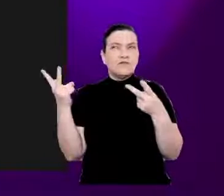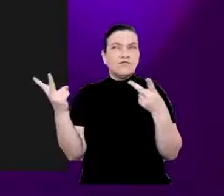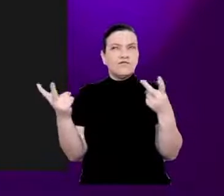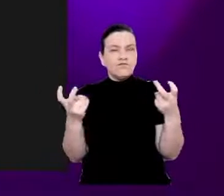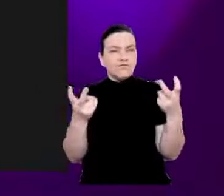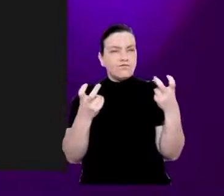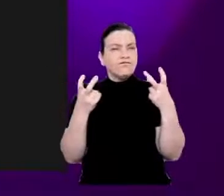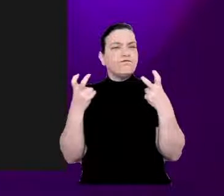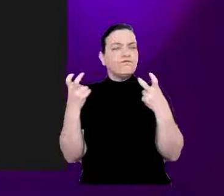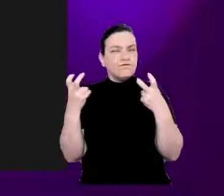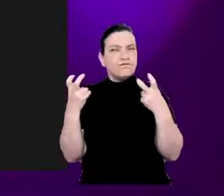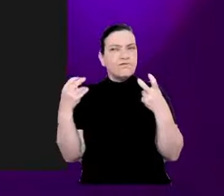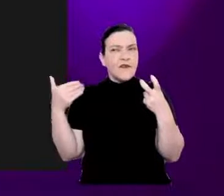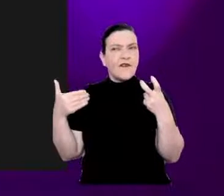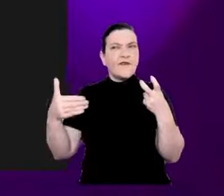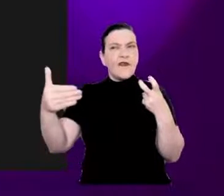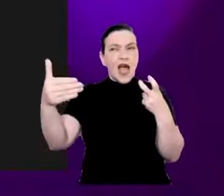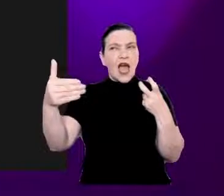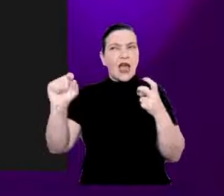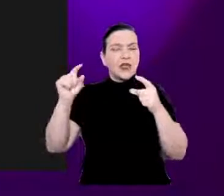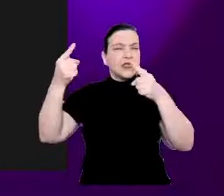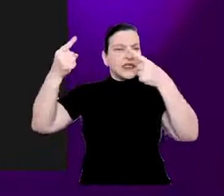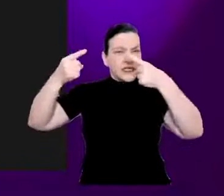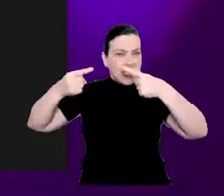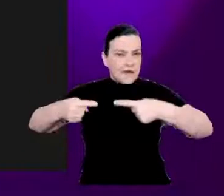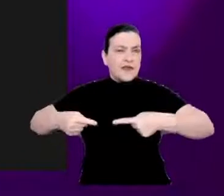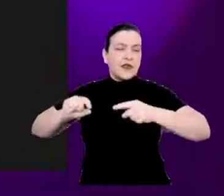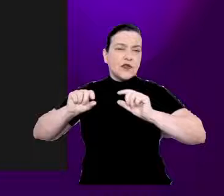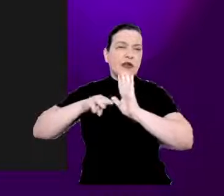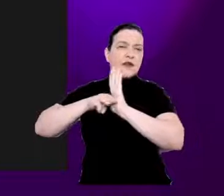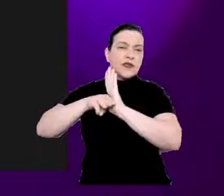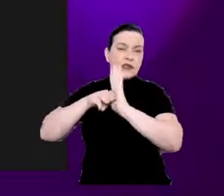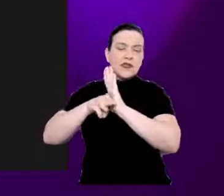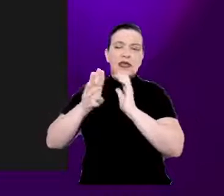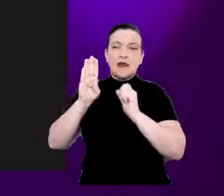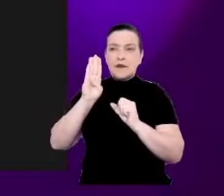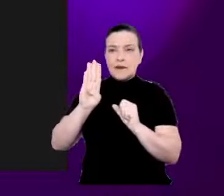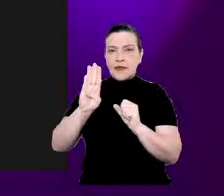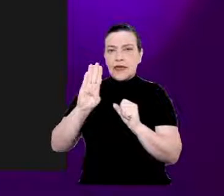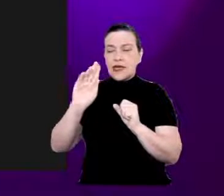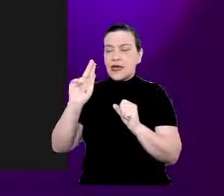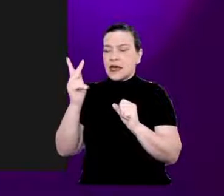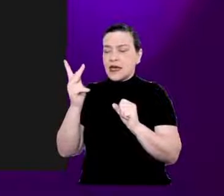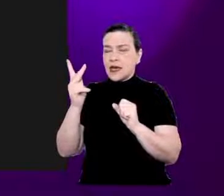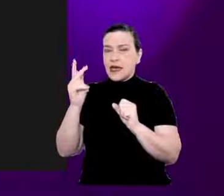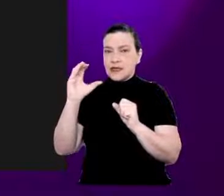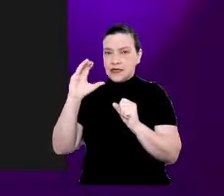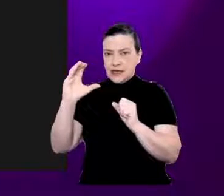dos desafios na implementação dessa metodologia do VBHC. No segundo